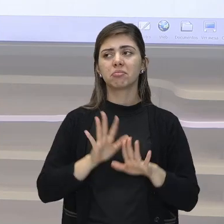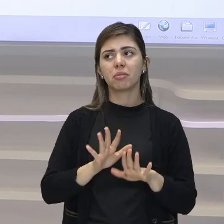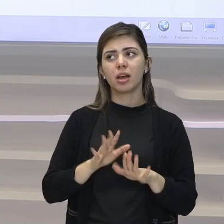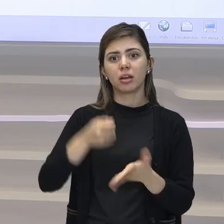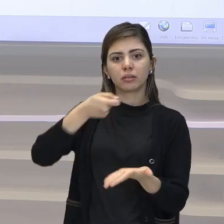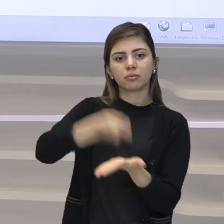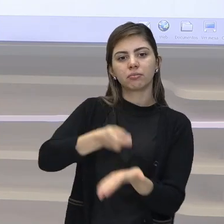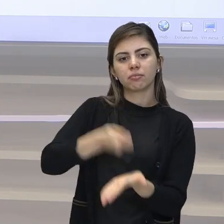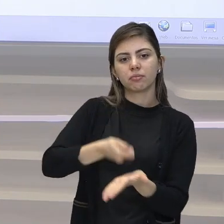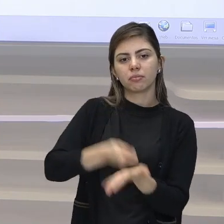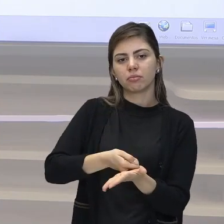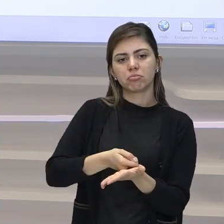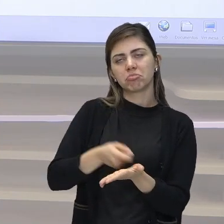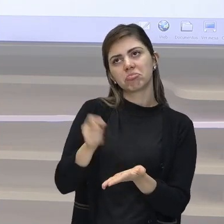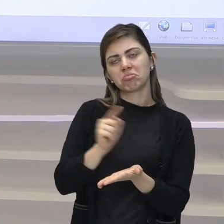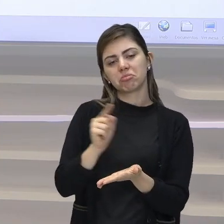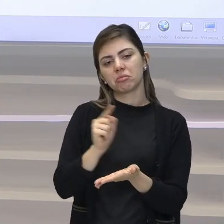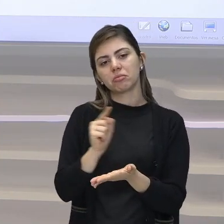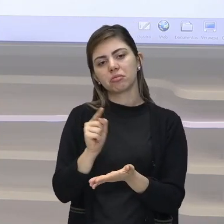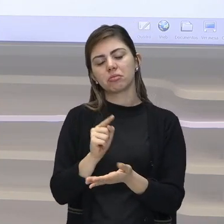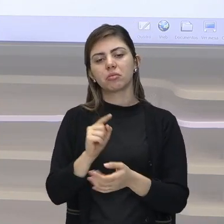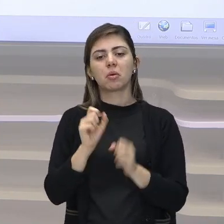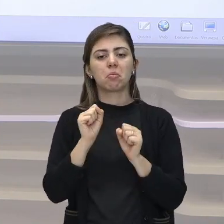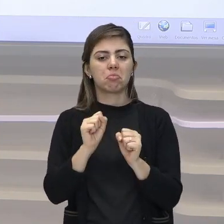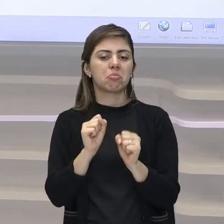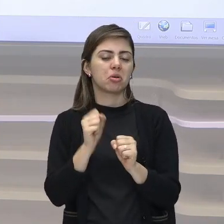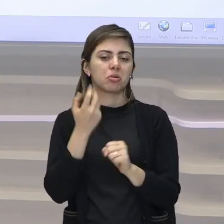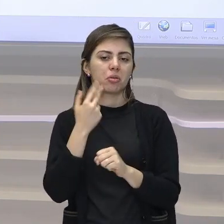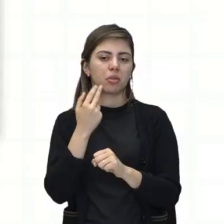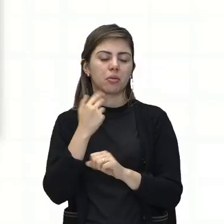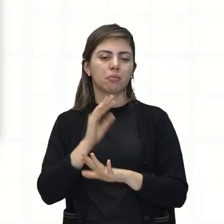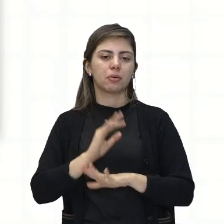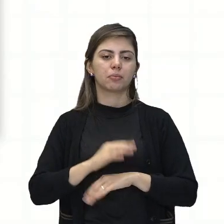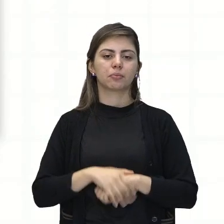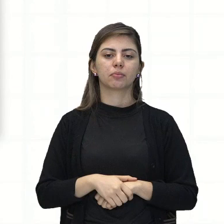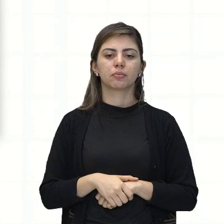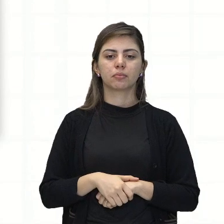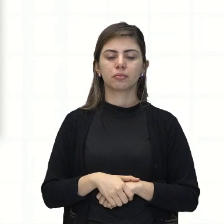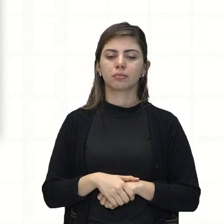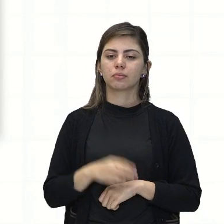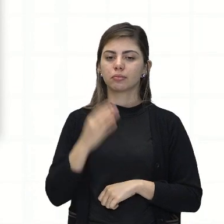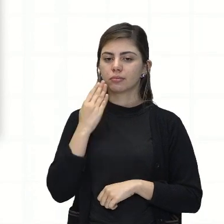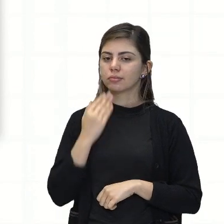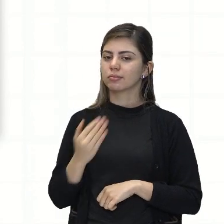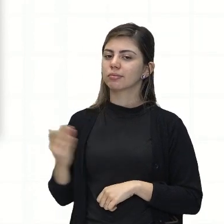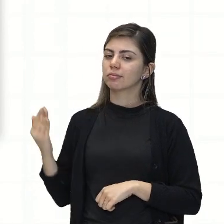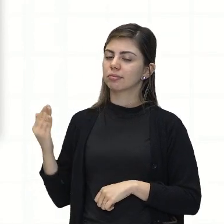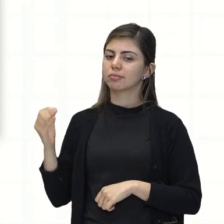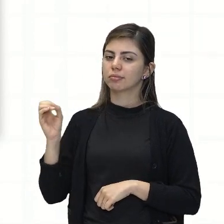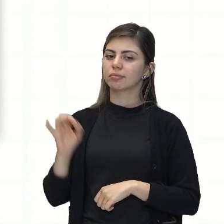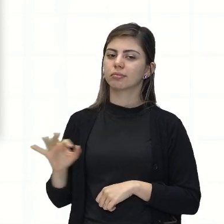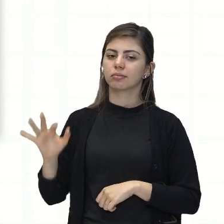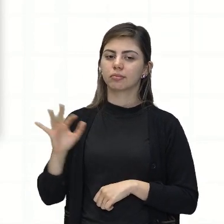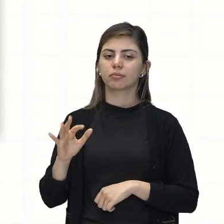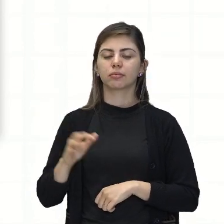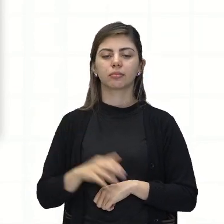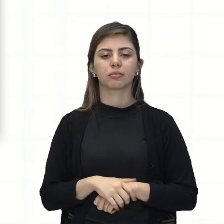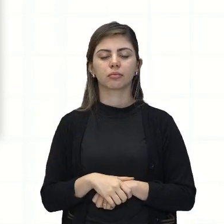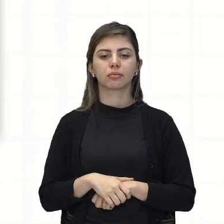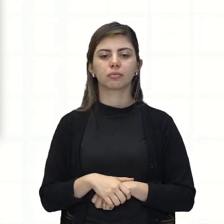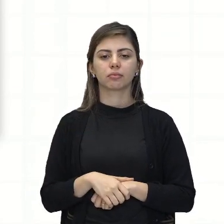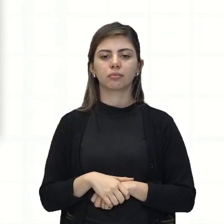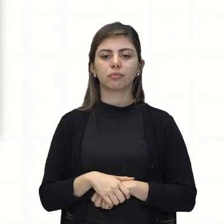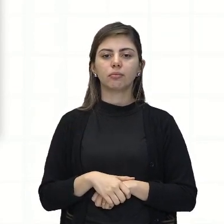ele pode sobreviver também sem anêmona, como a gente pode observar aí nessa foto. E aí eu trouxe para vocês